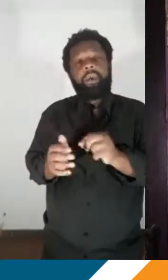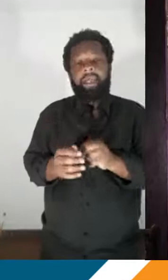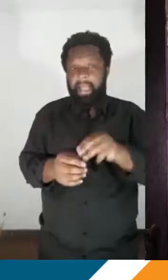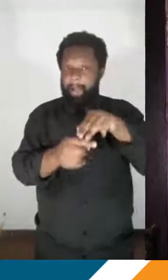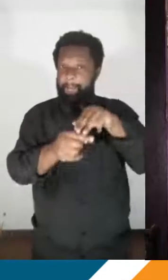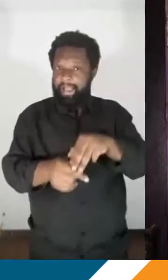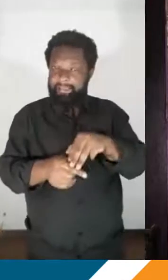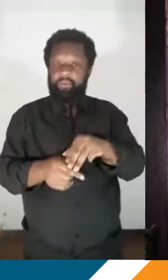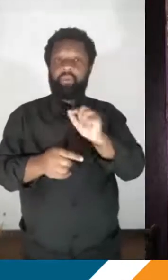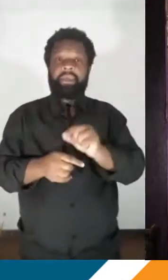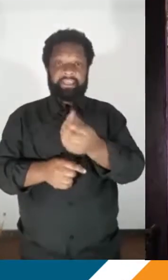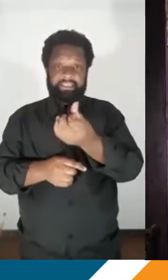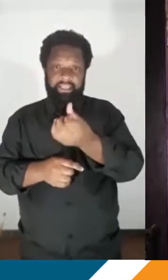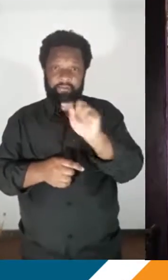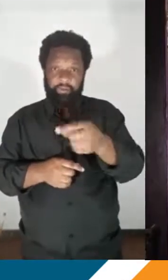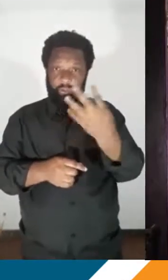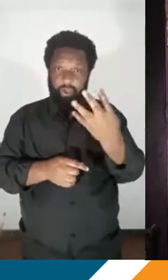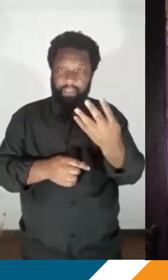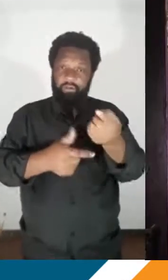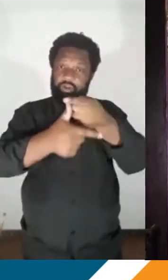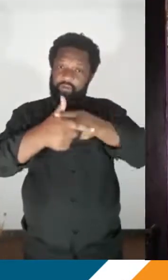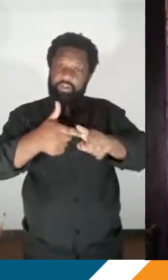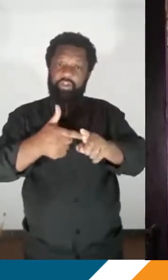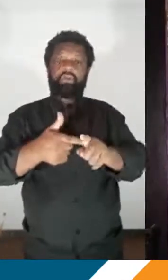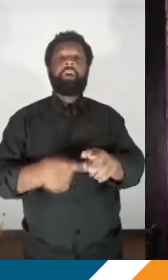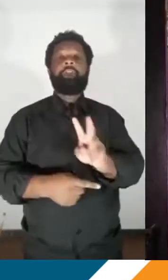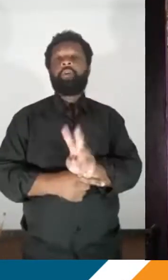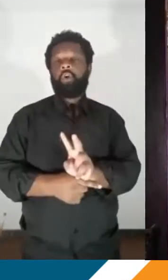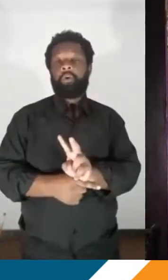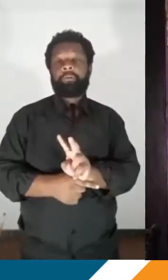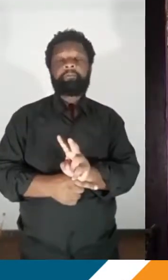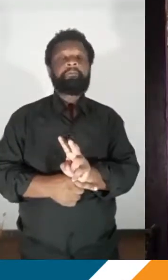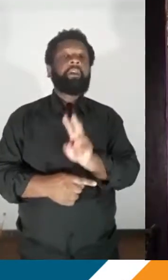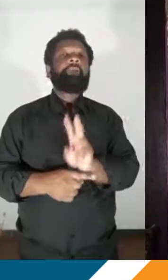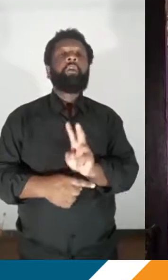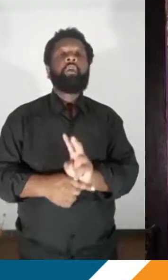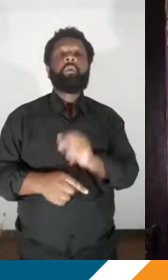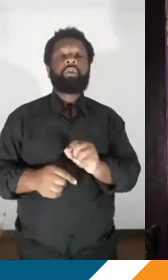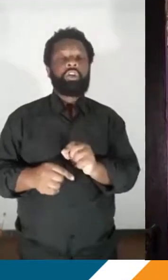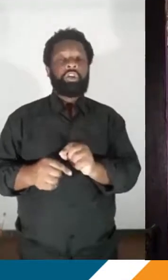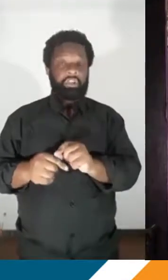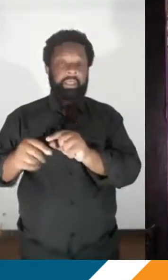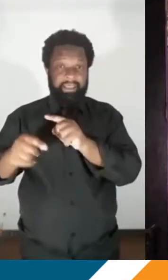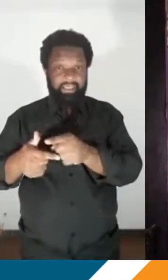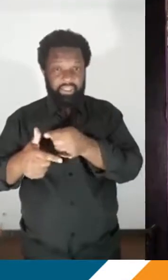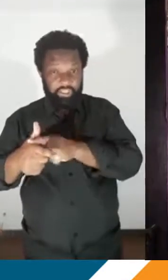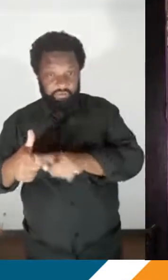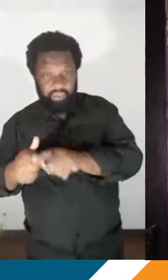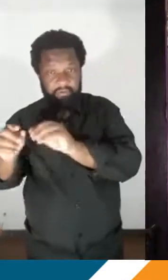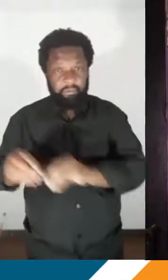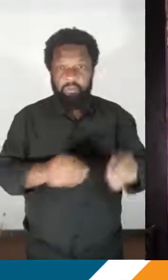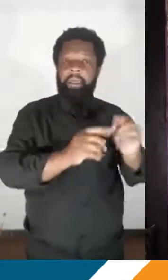a massa, 6,4, dividido pelo volume, certo? O volume está aqui dividindo, vai passar